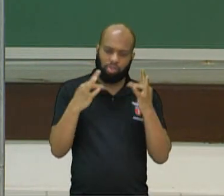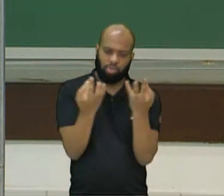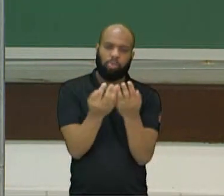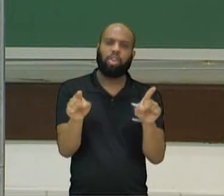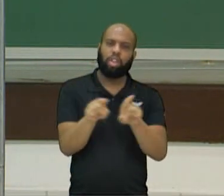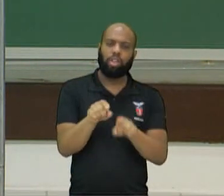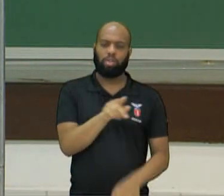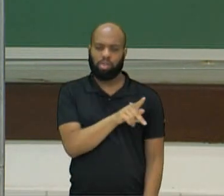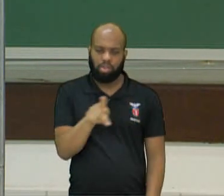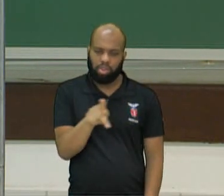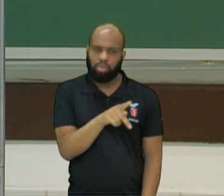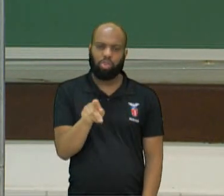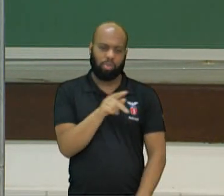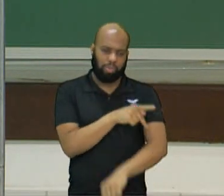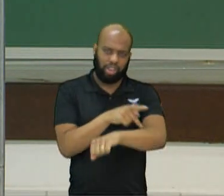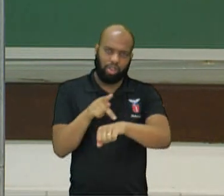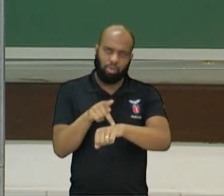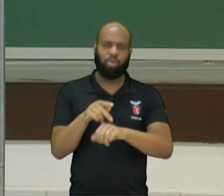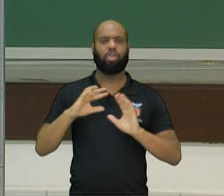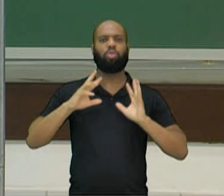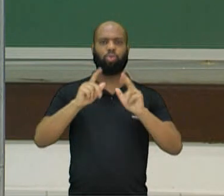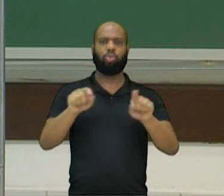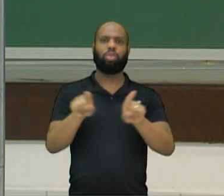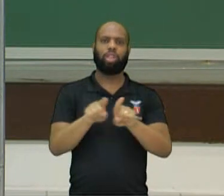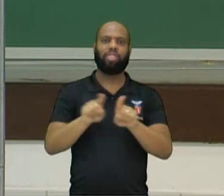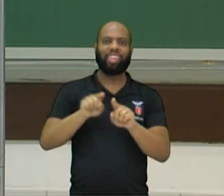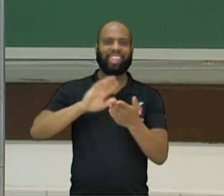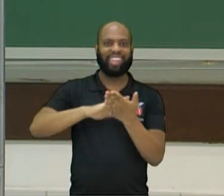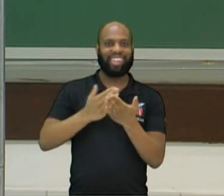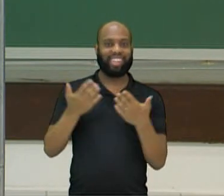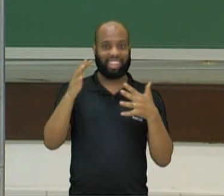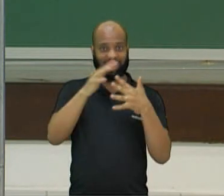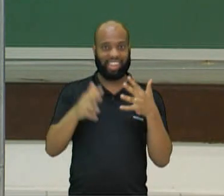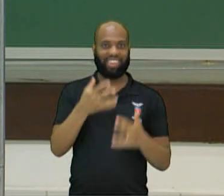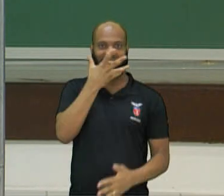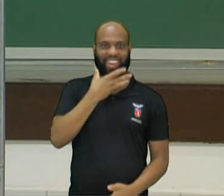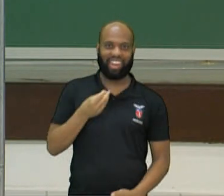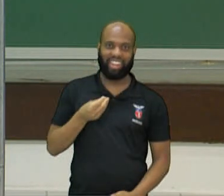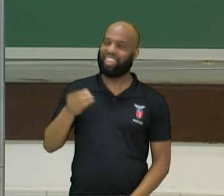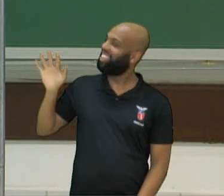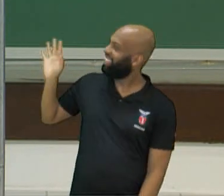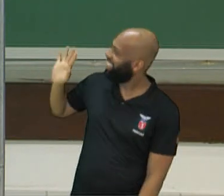aos professores, pedagogos e pedagogas e também ao nosso intérprete de Libras, Natan, que está